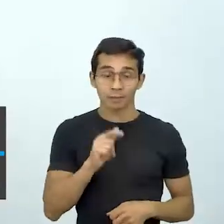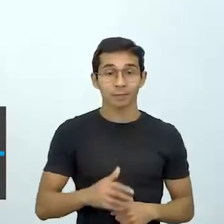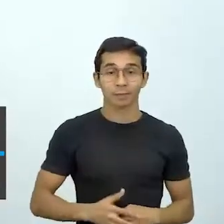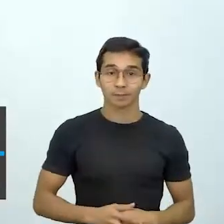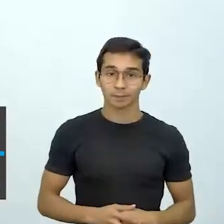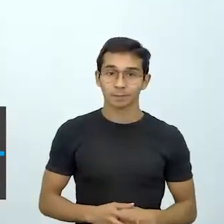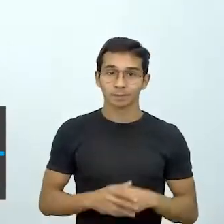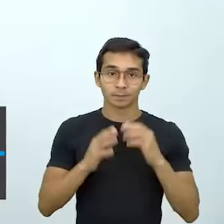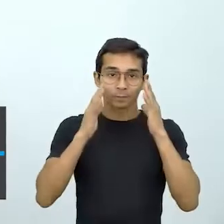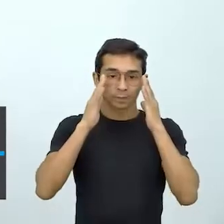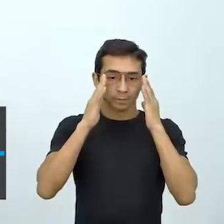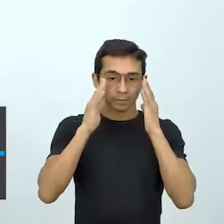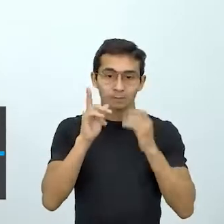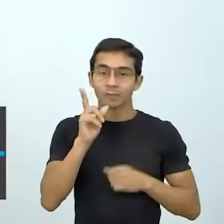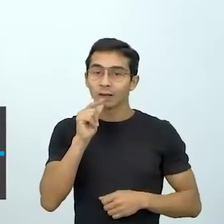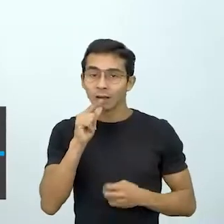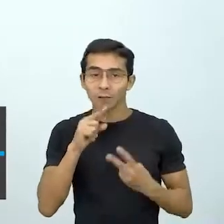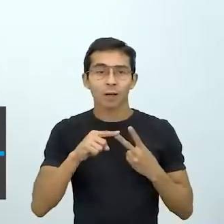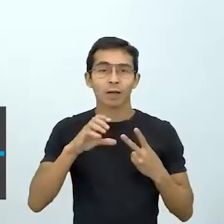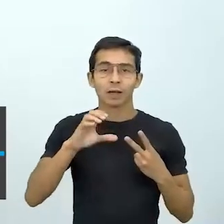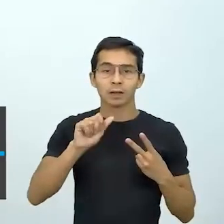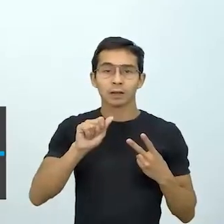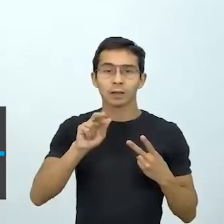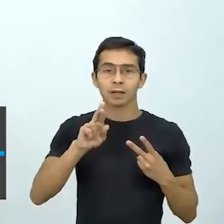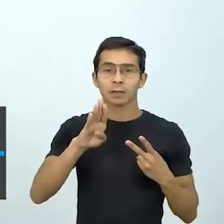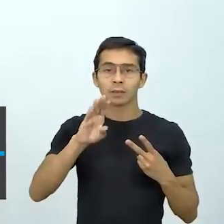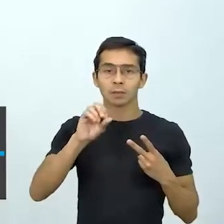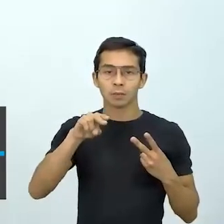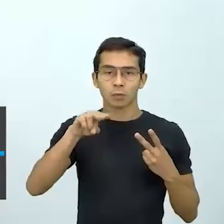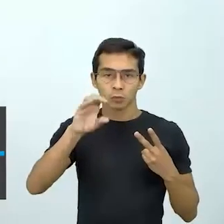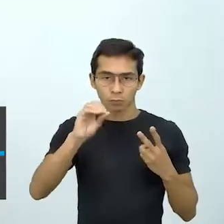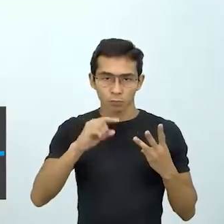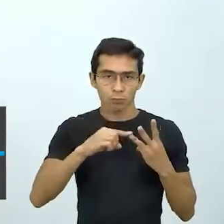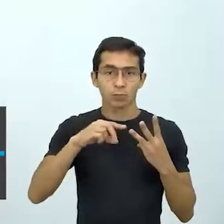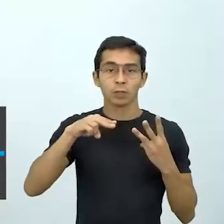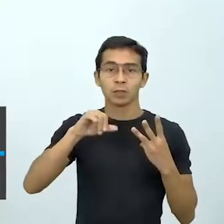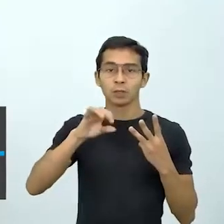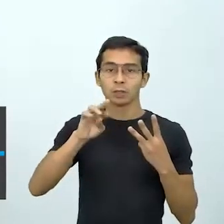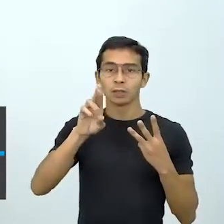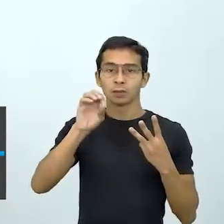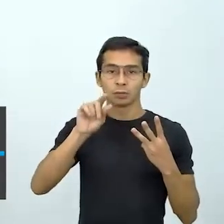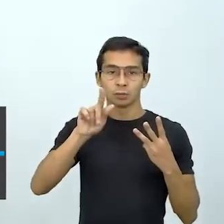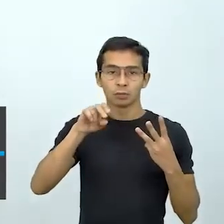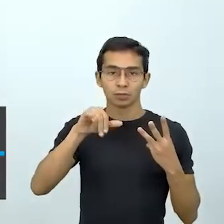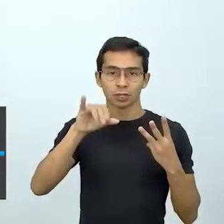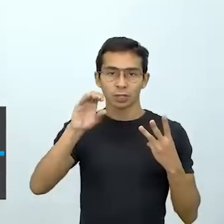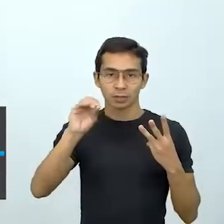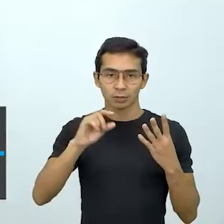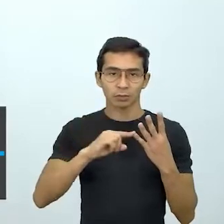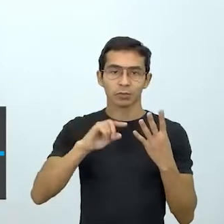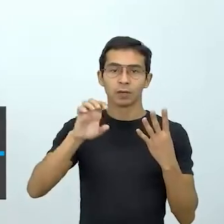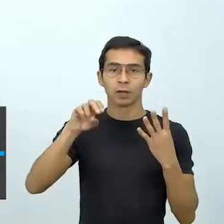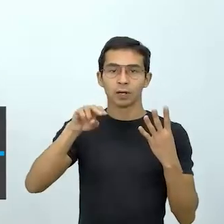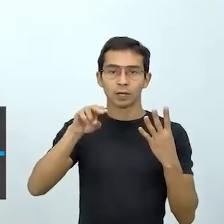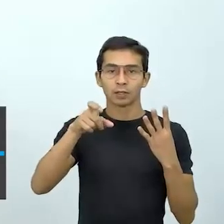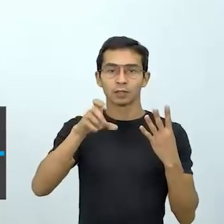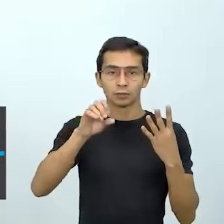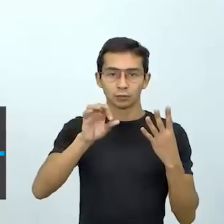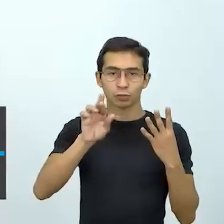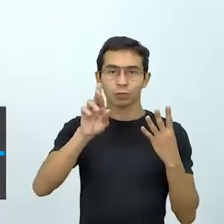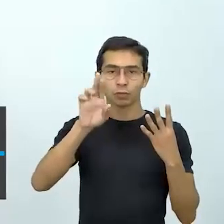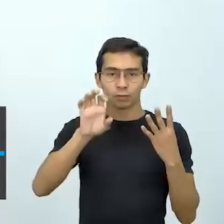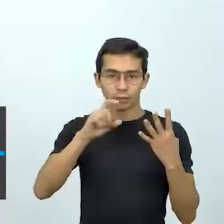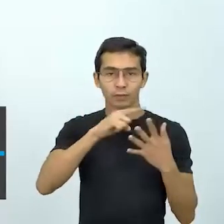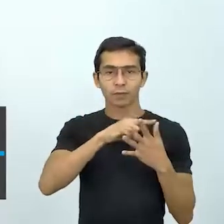biogeoquímico da água, do carbono, do nitrogênio, do enxofre, do fósforo. Então todos esses elementos, a maioria